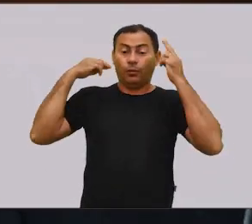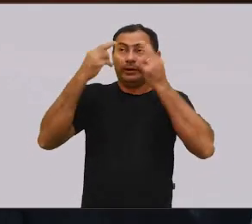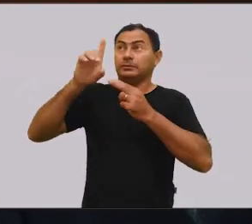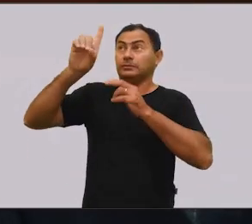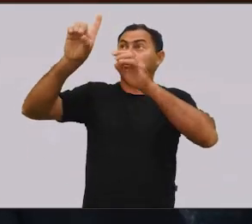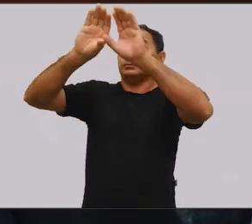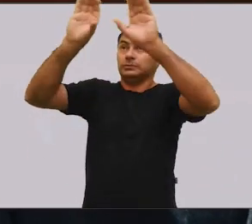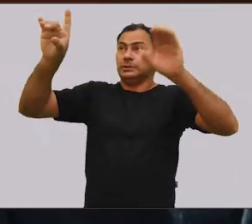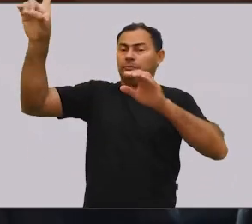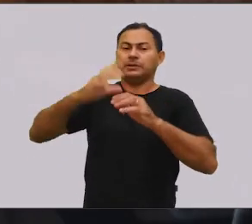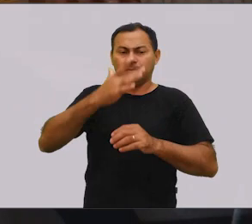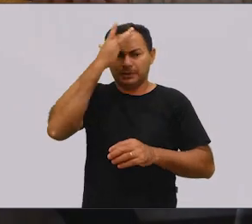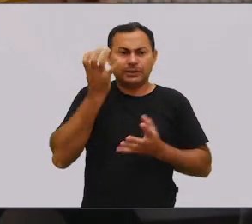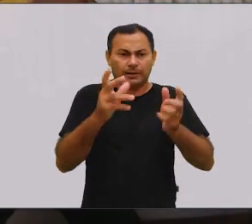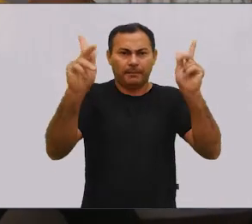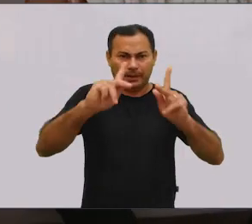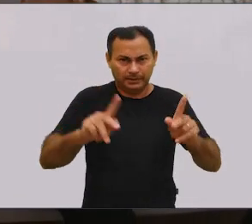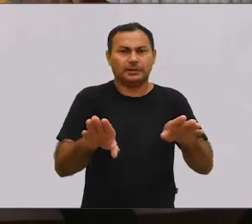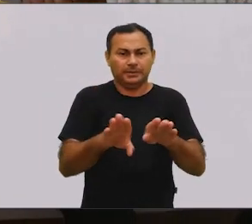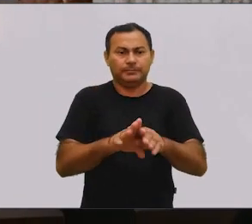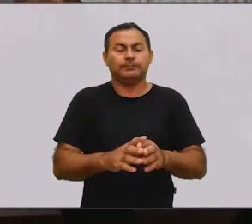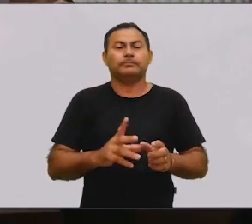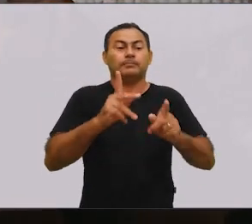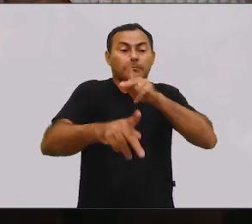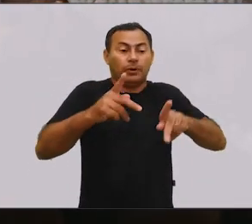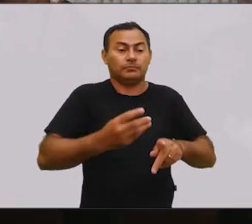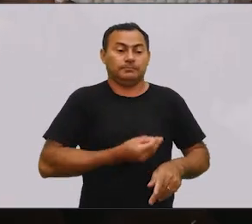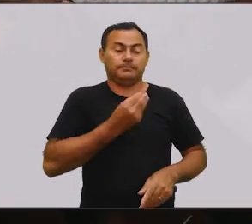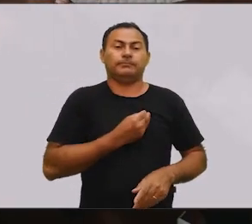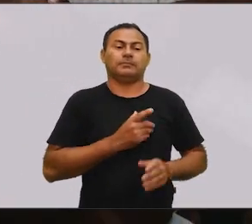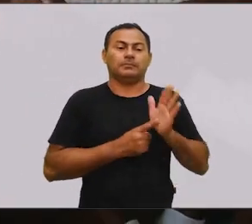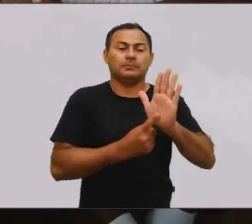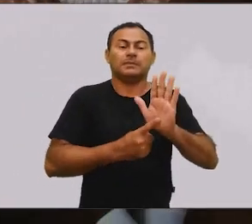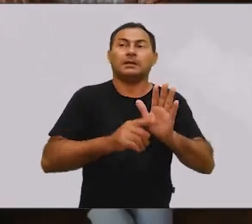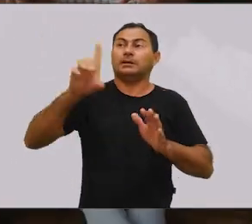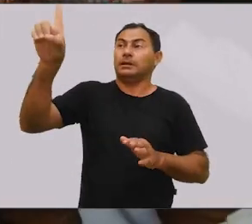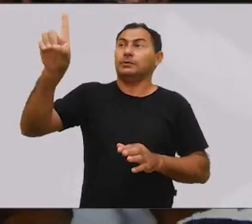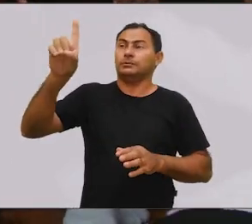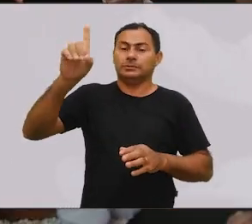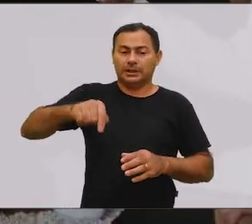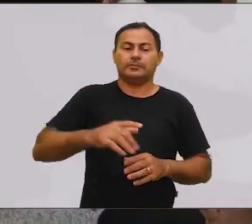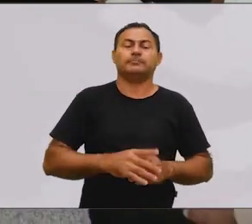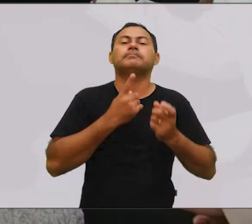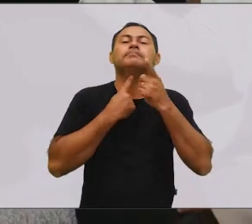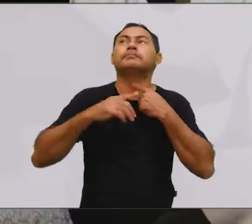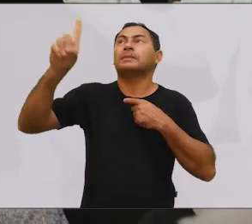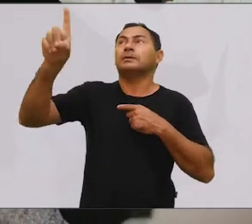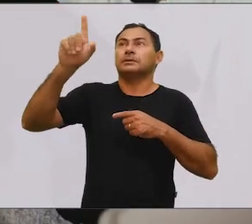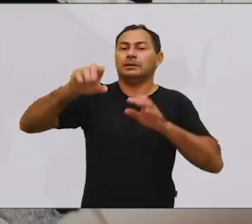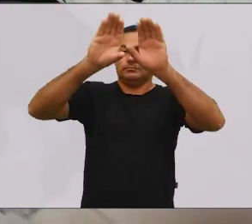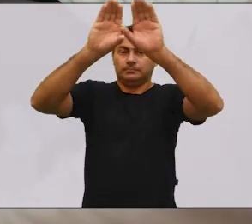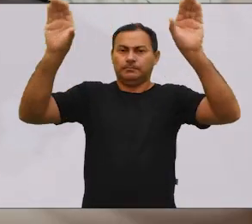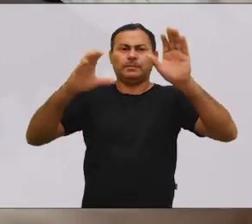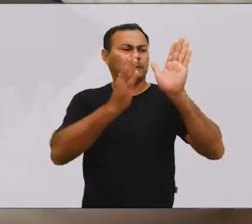pacificadores perseguidos também. Eles são o povo cujas vidas são a expressão terrena do que Deus é e da vontade de Deus nos